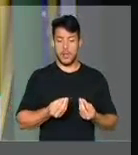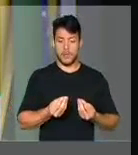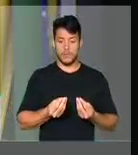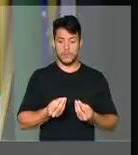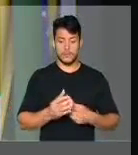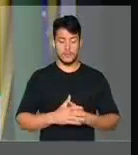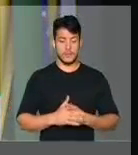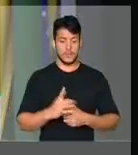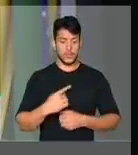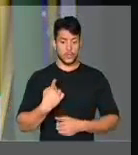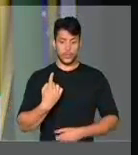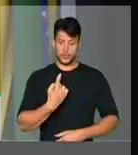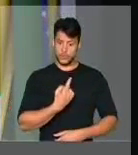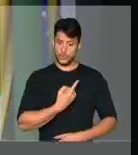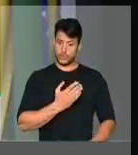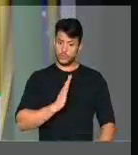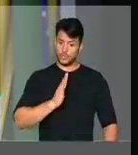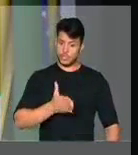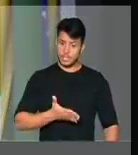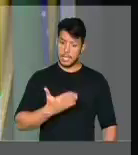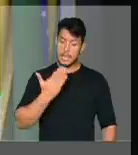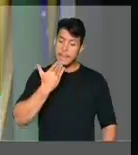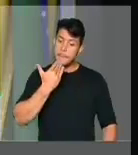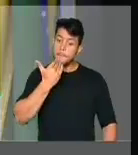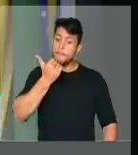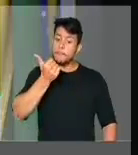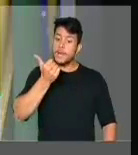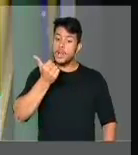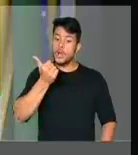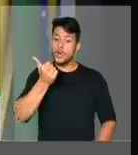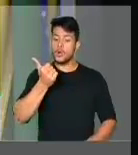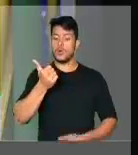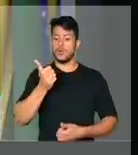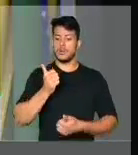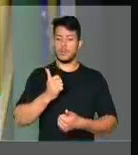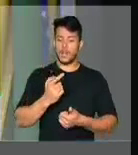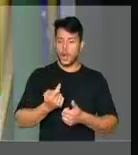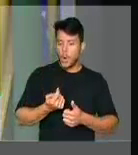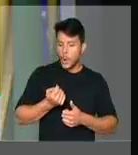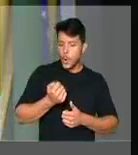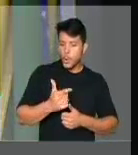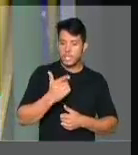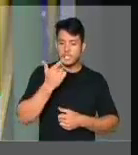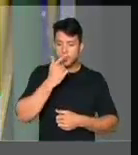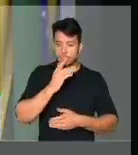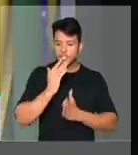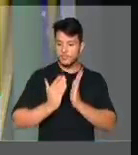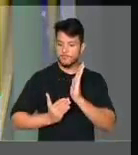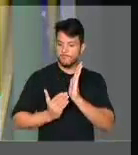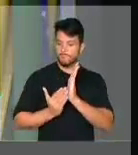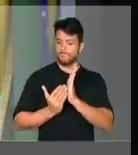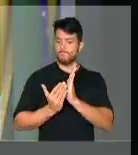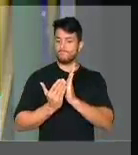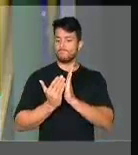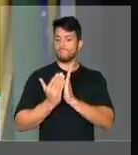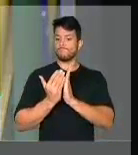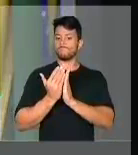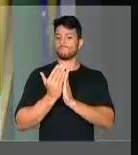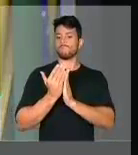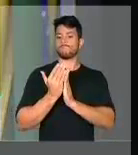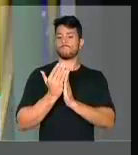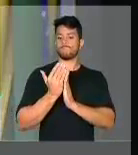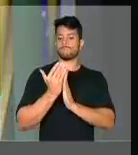que nós estávamos na melhor posição, chegando à liderança do governo,